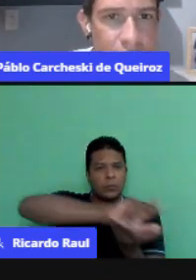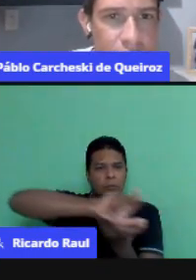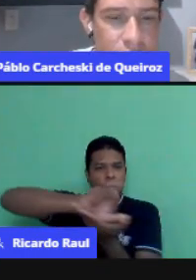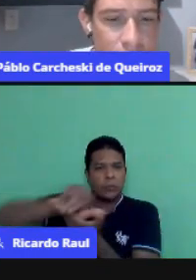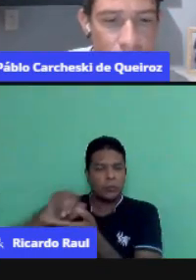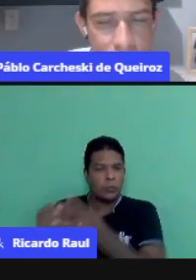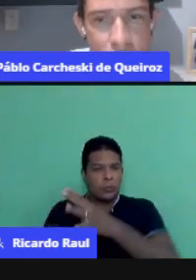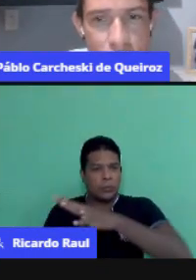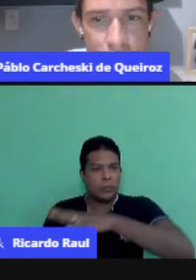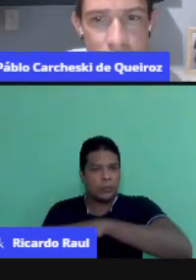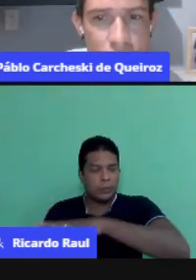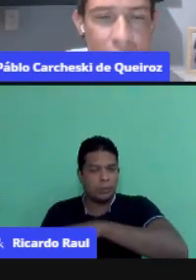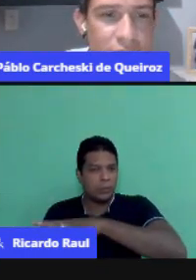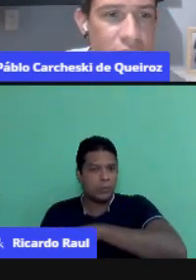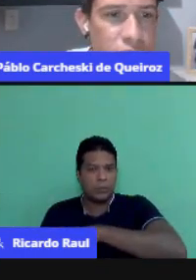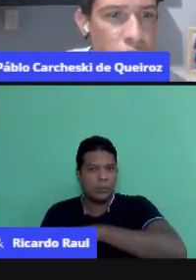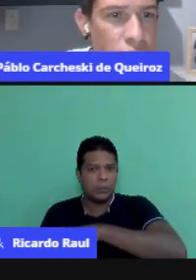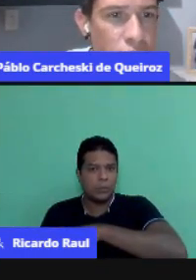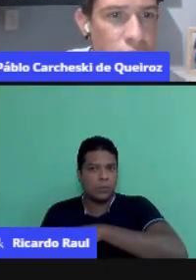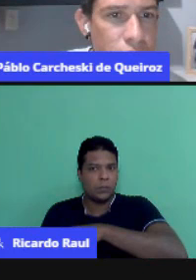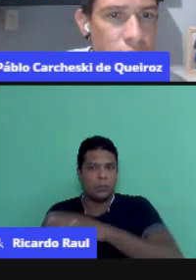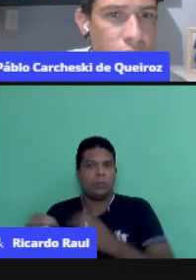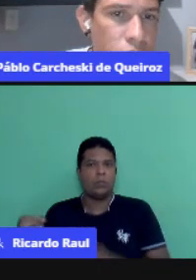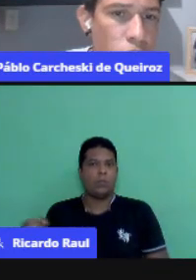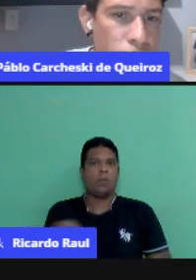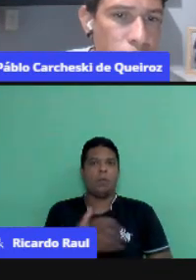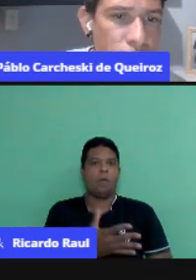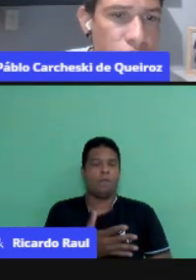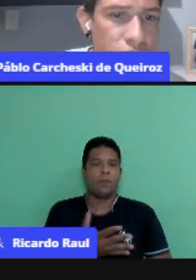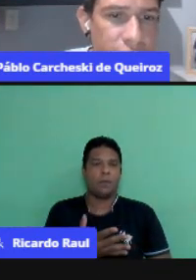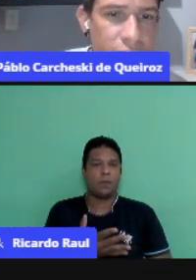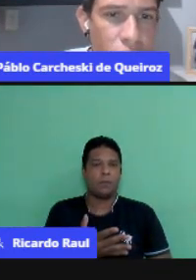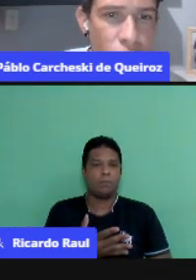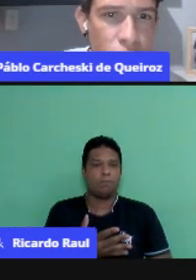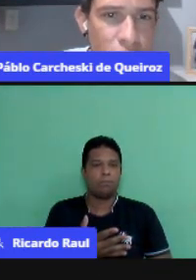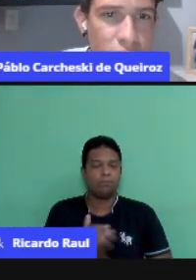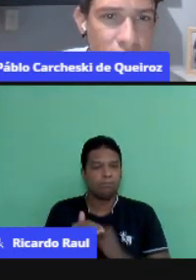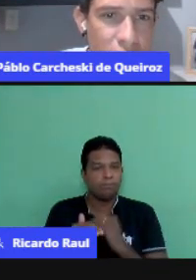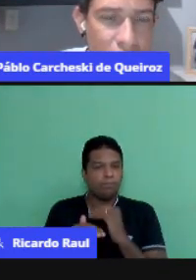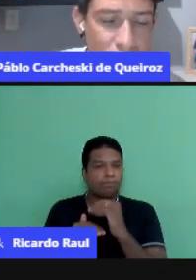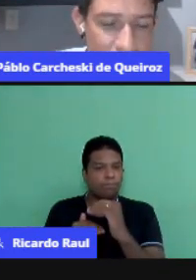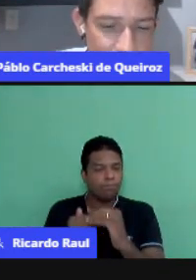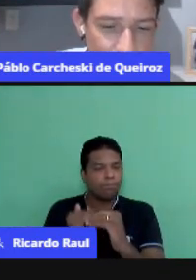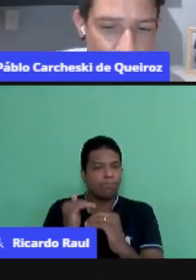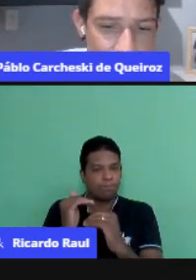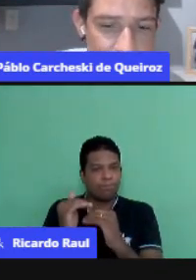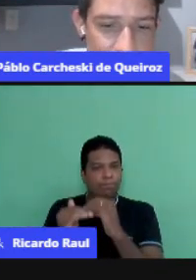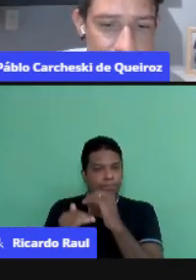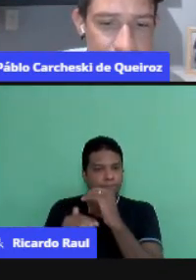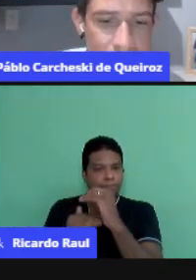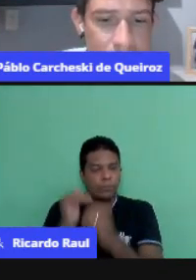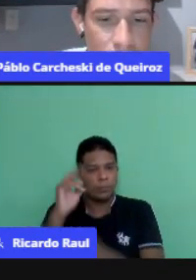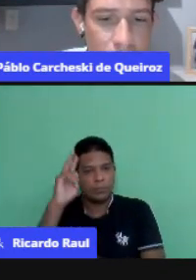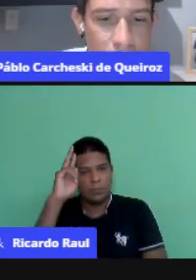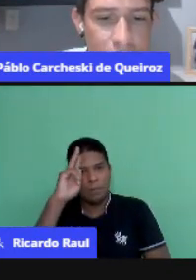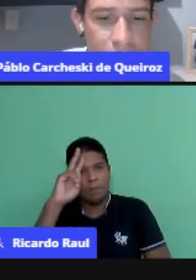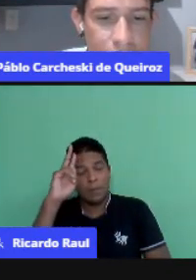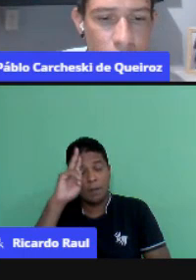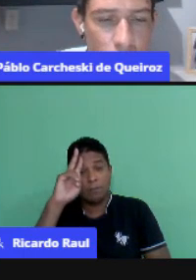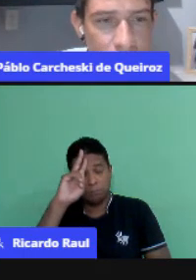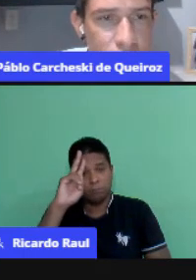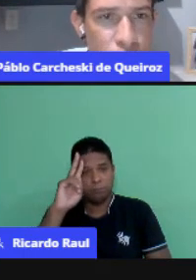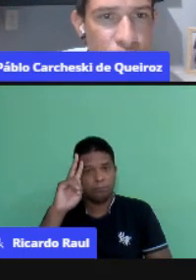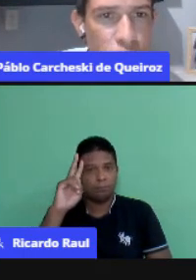né? Eles não são atuais, né? Eles foram construídos, né, ao longo da nossa história ali, né?